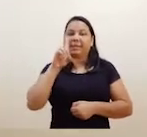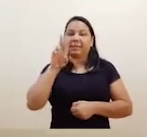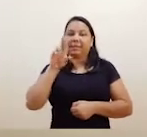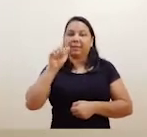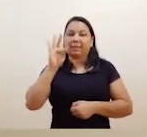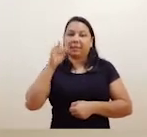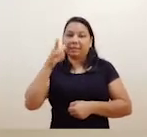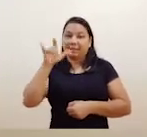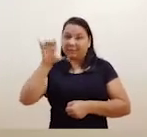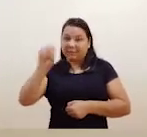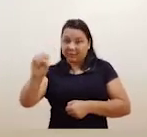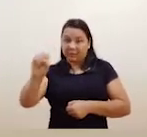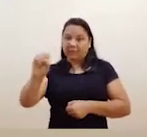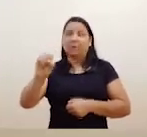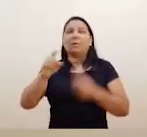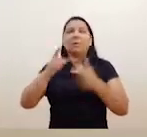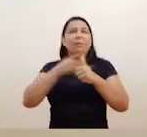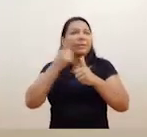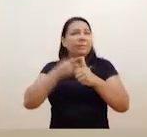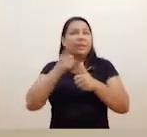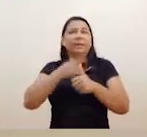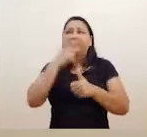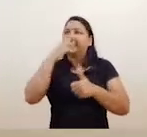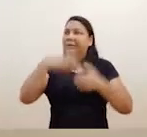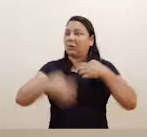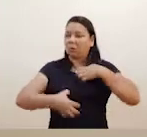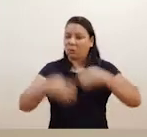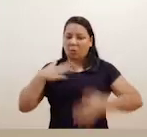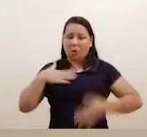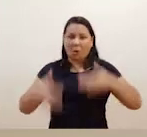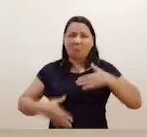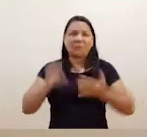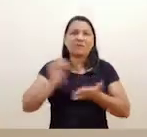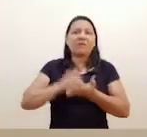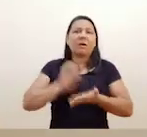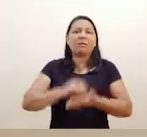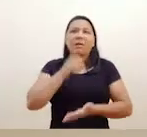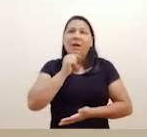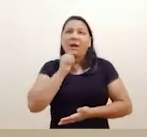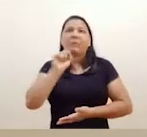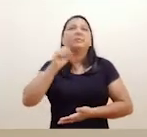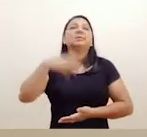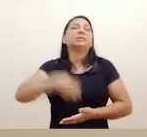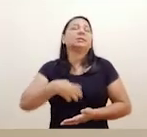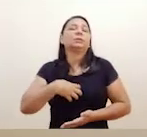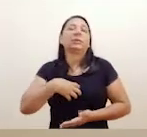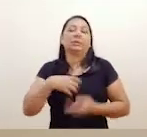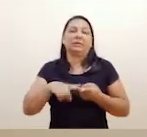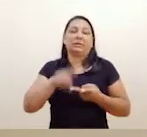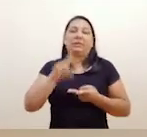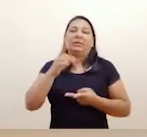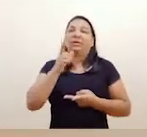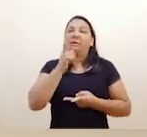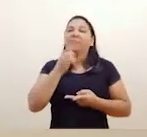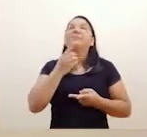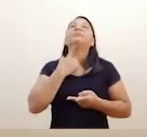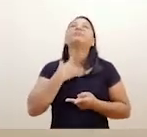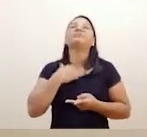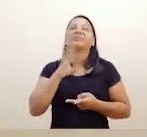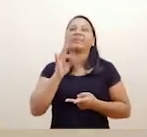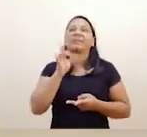porque o primeiro sinal de desidratação é a sede. E o segundo sinal é o aumento de apetite. Então, você pode